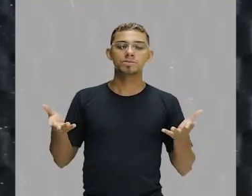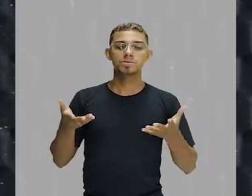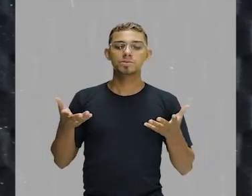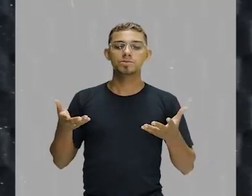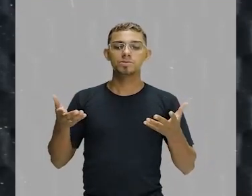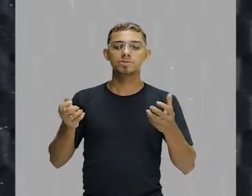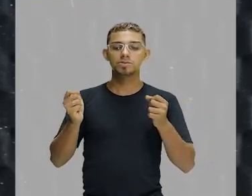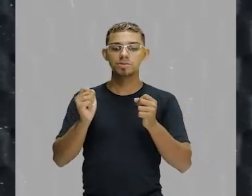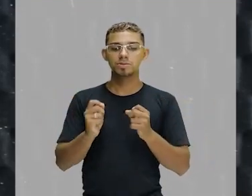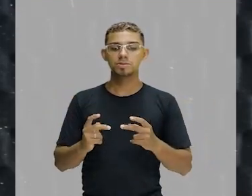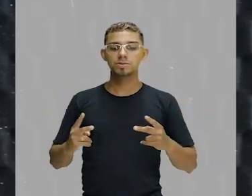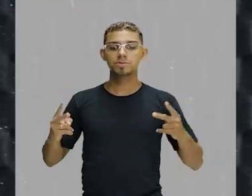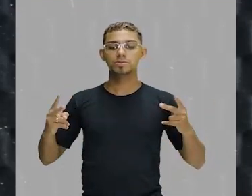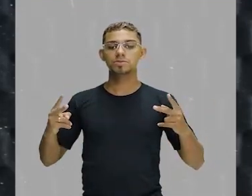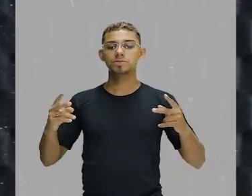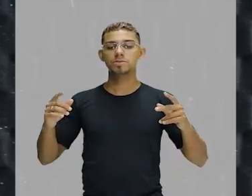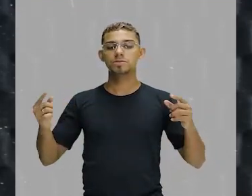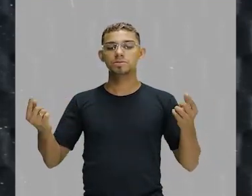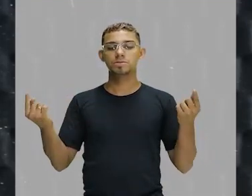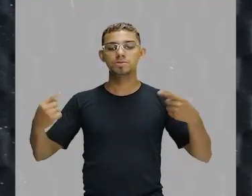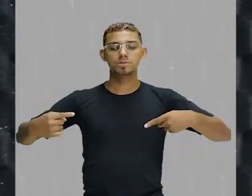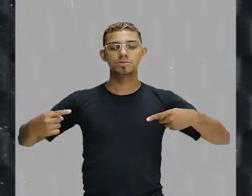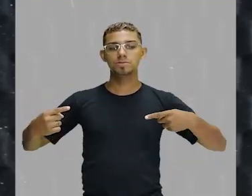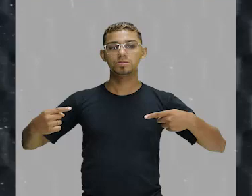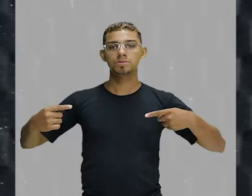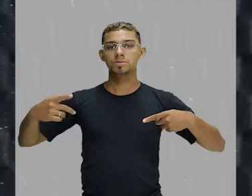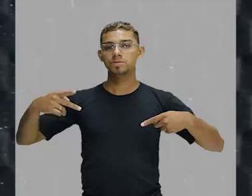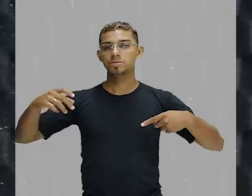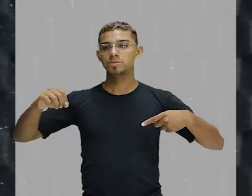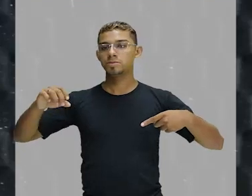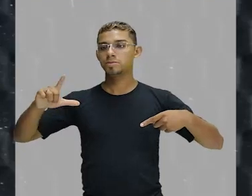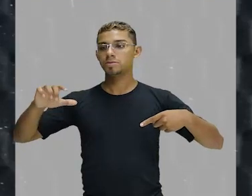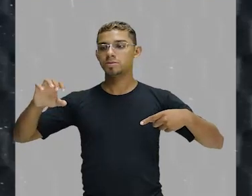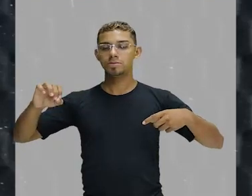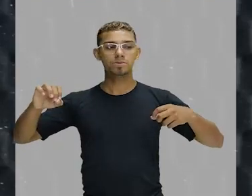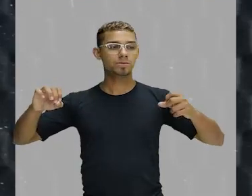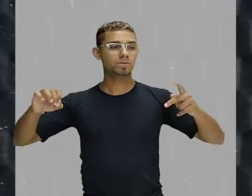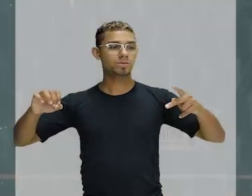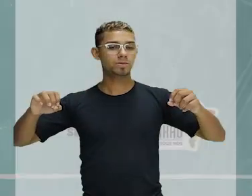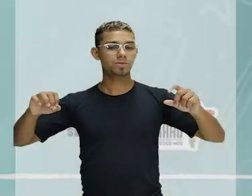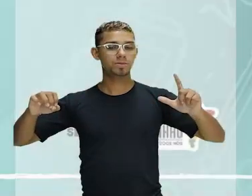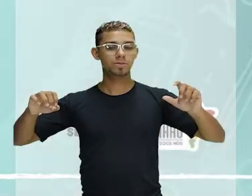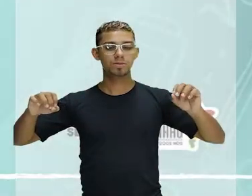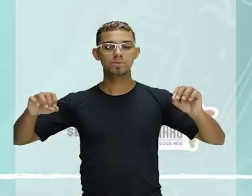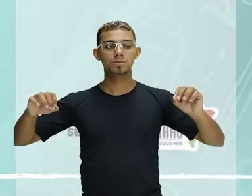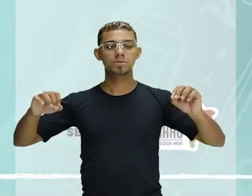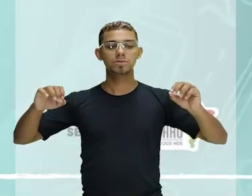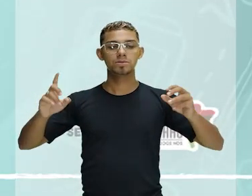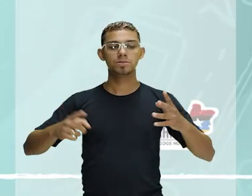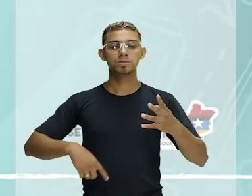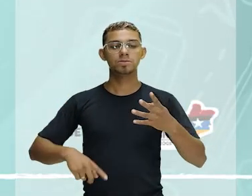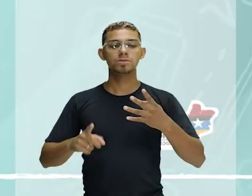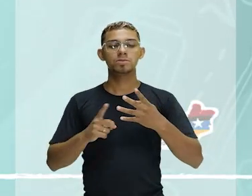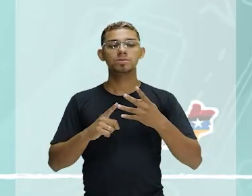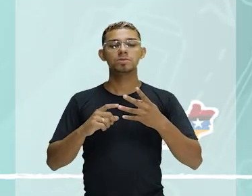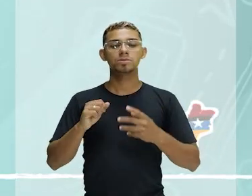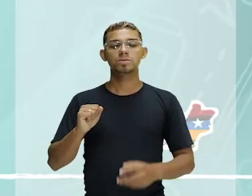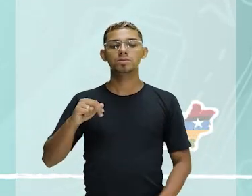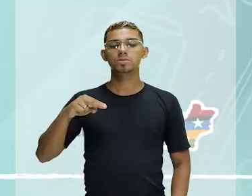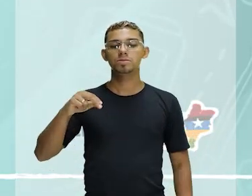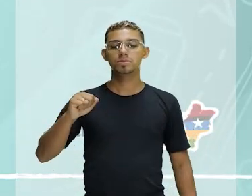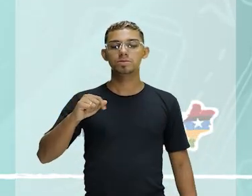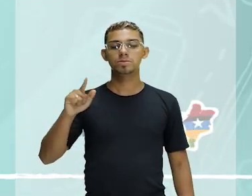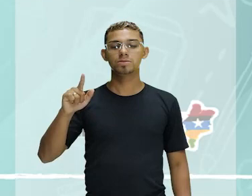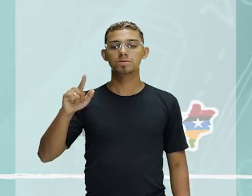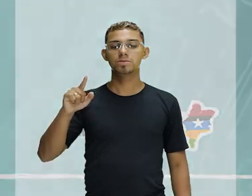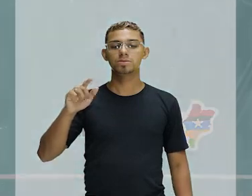vão migrar para os polos opostos. Então, depois da metáfase, nós temos a anáfase. Certo, pessoal?